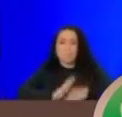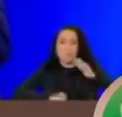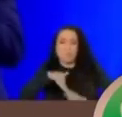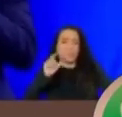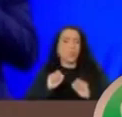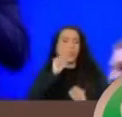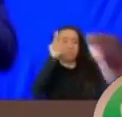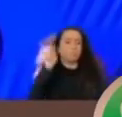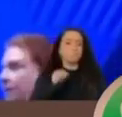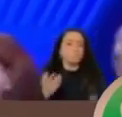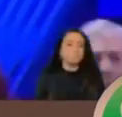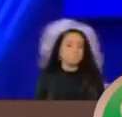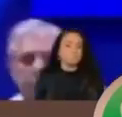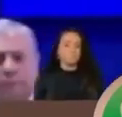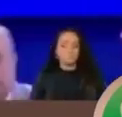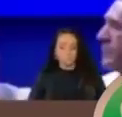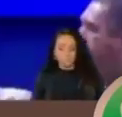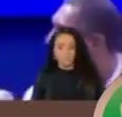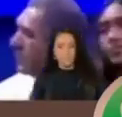Uma mulher tem